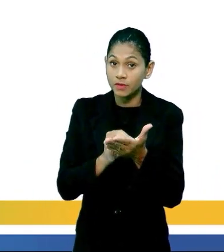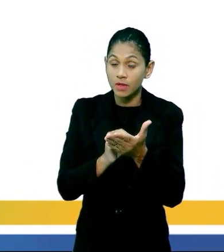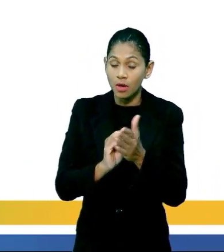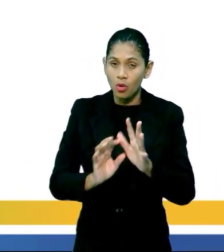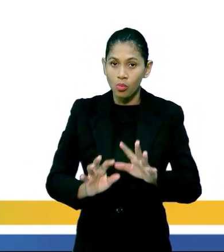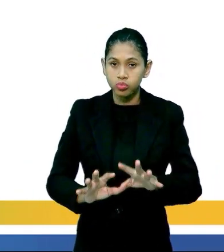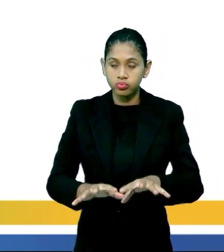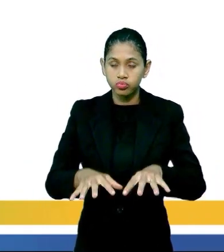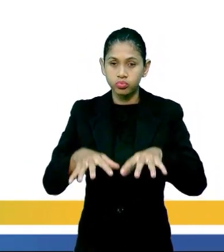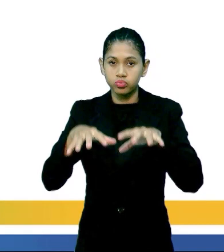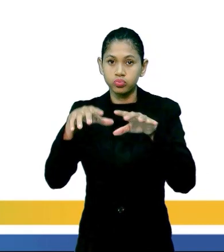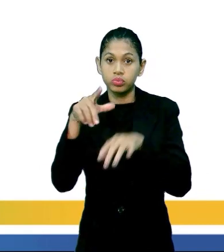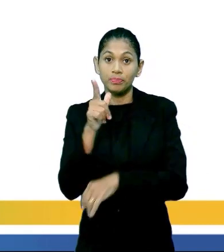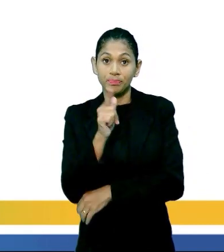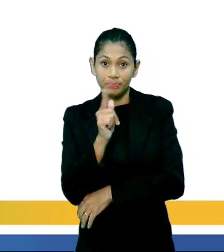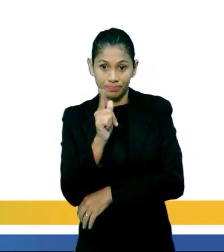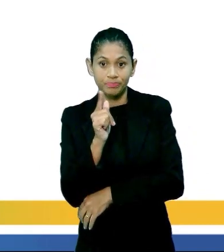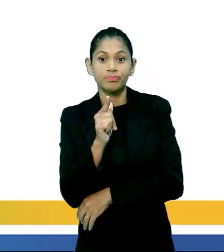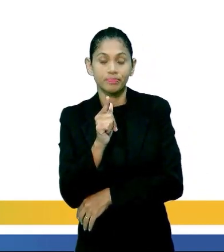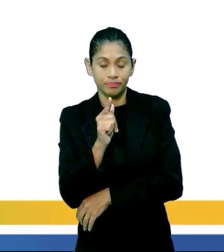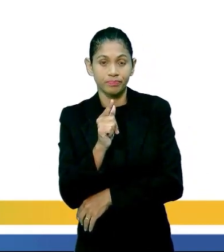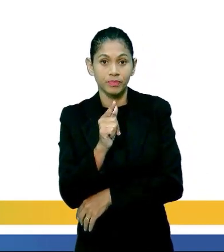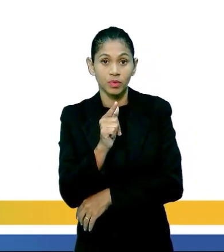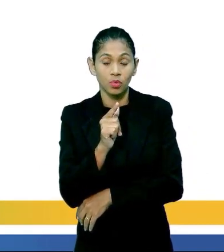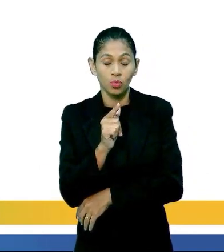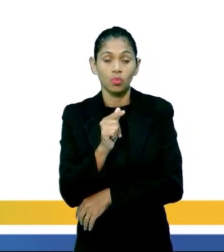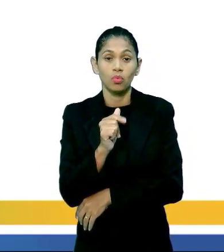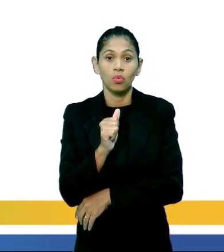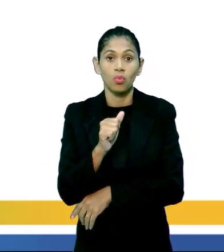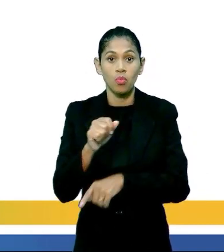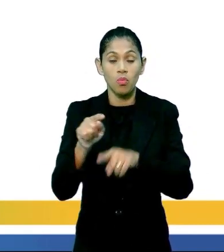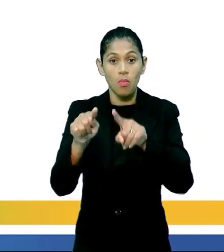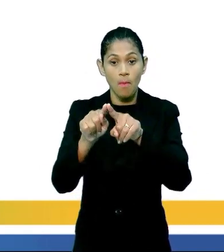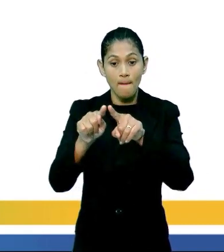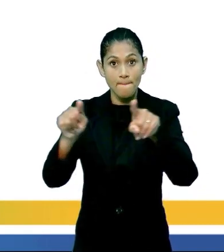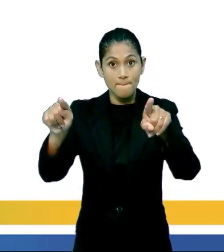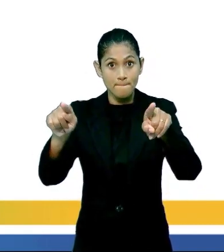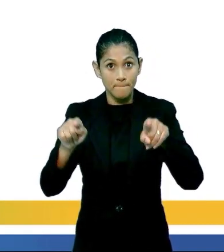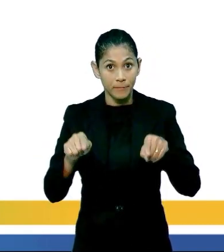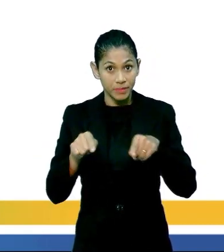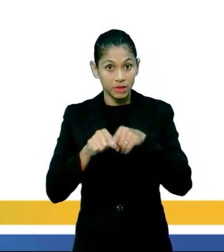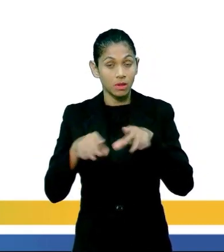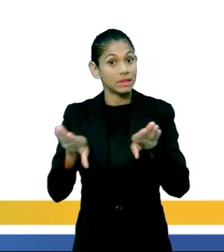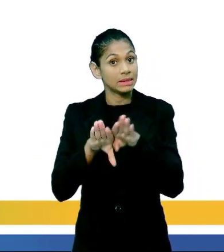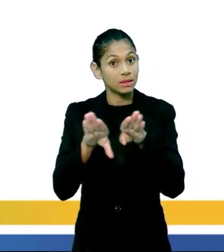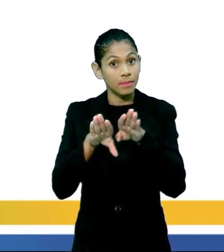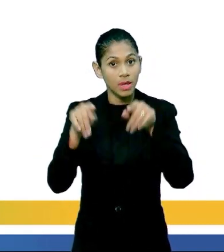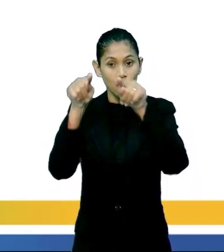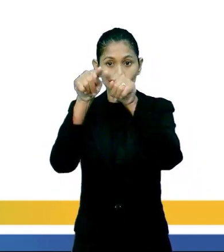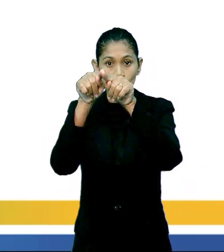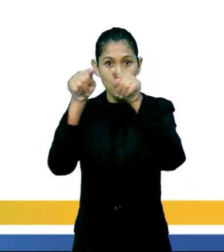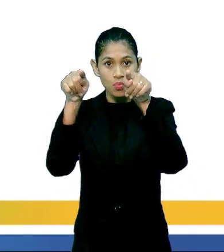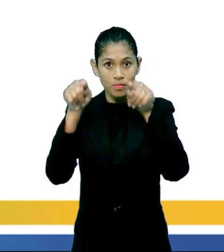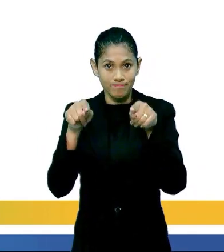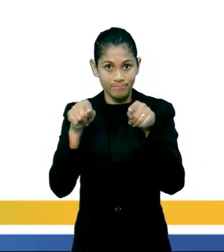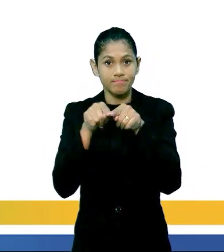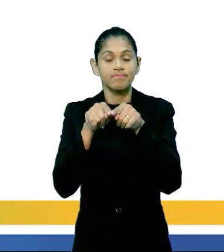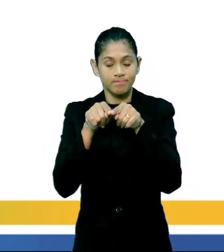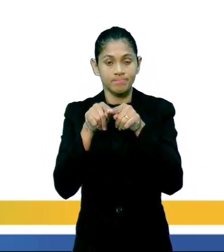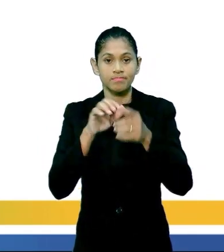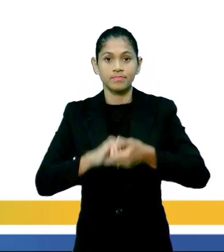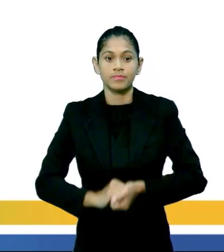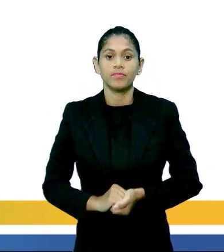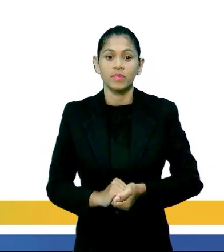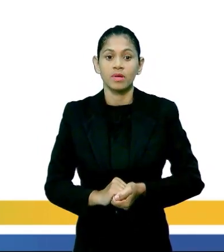maior, mas todo o cubo menor. Portanto, o volume que falta é a outra